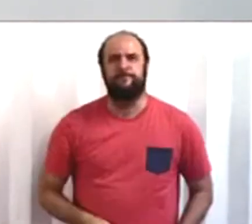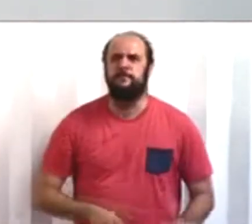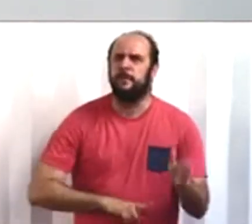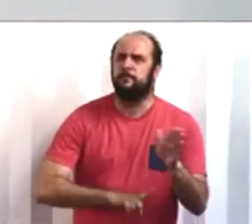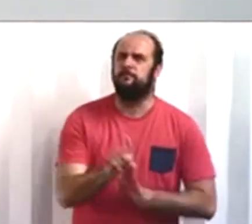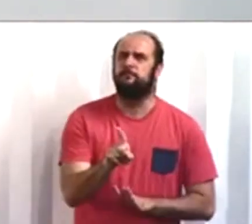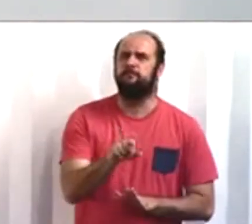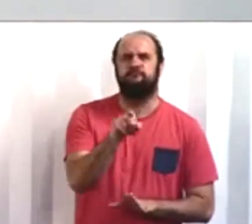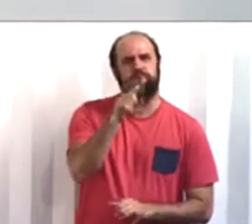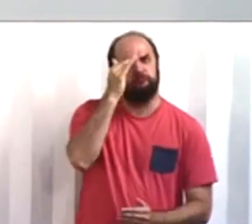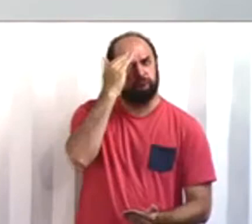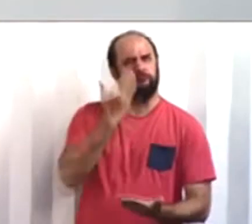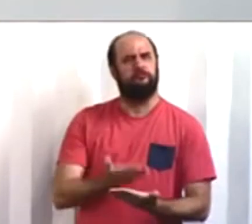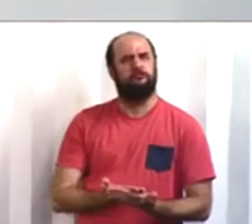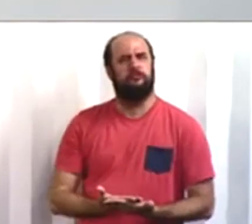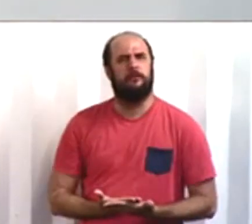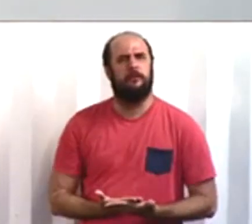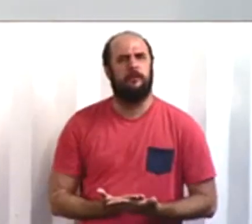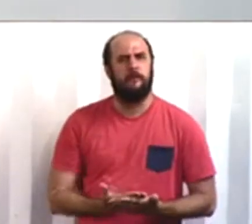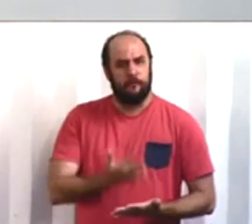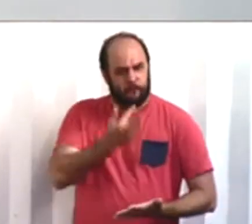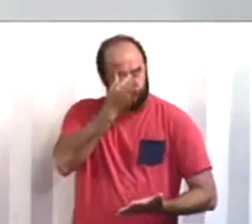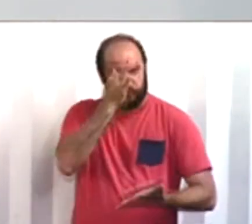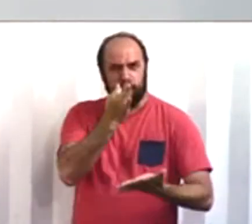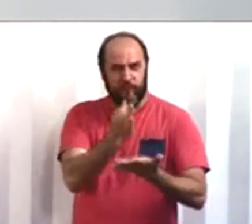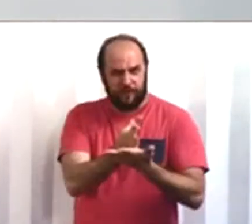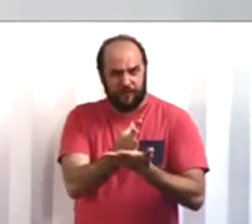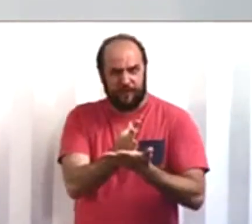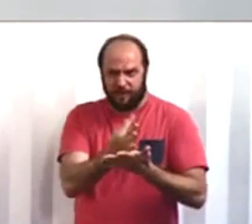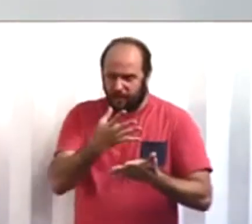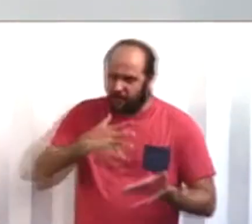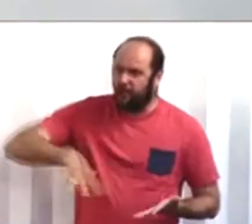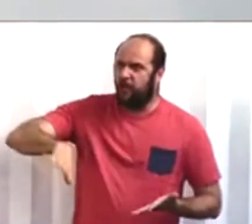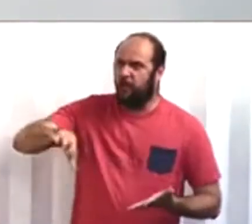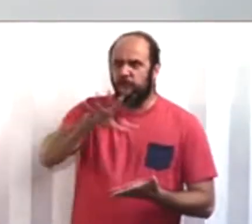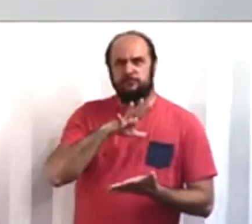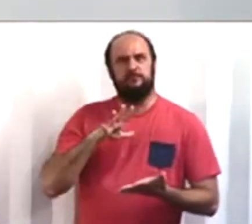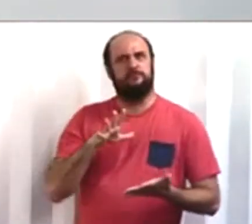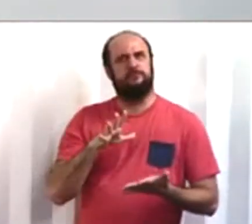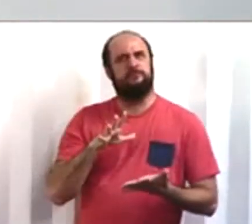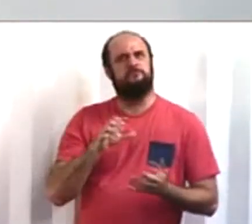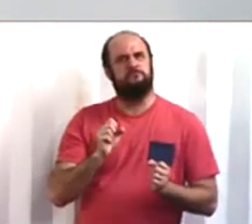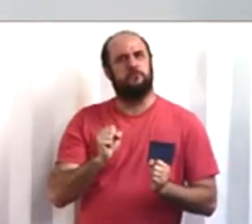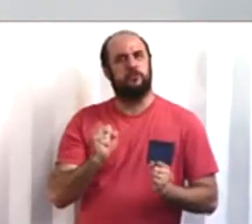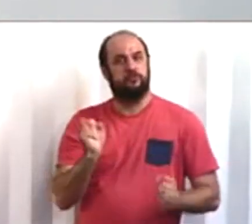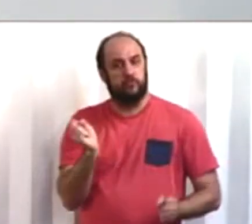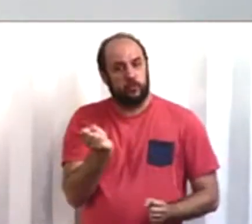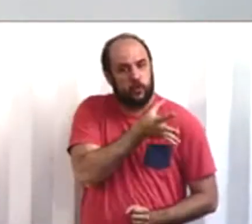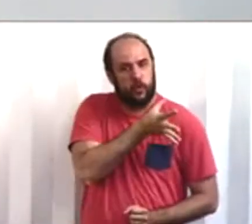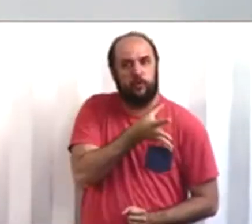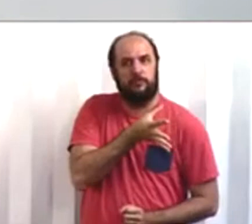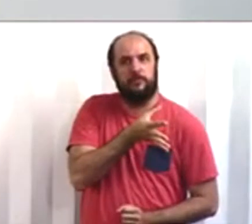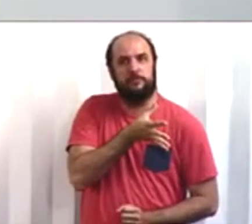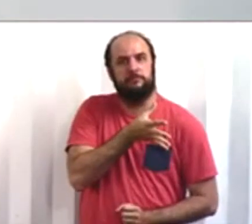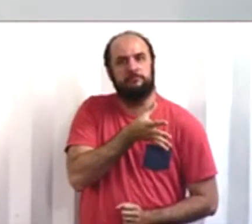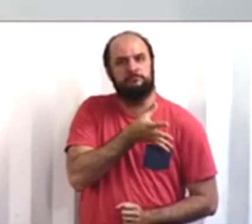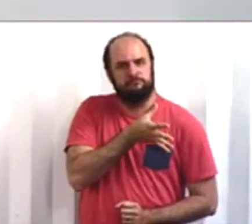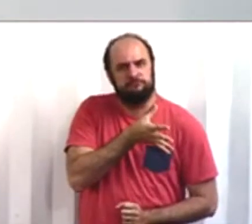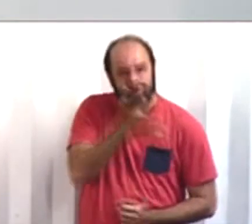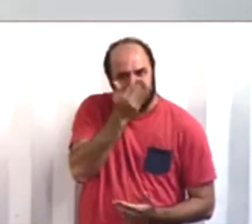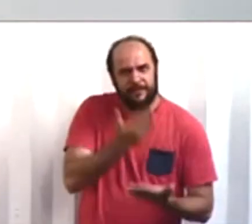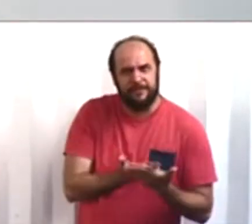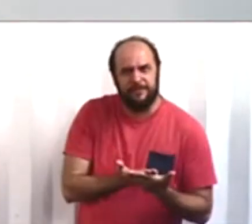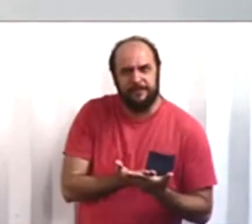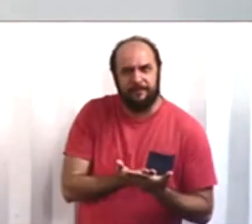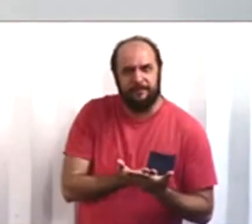que a nossa fé pode ser renovada? Você acredita